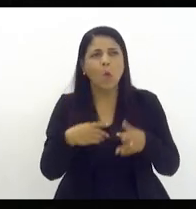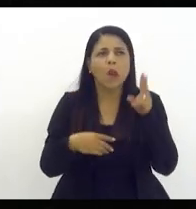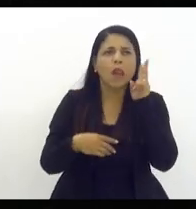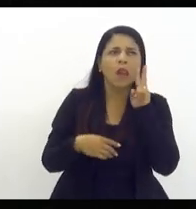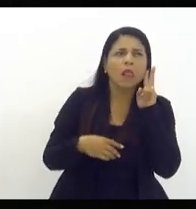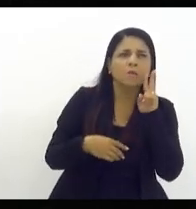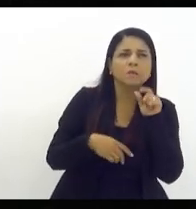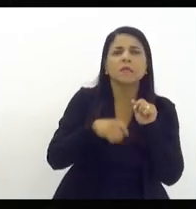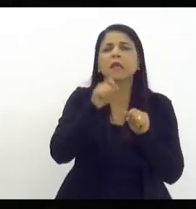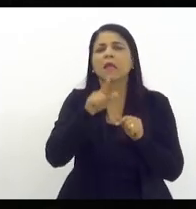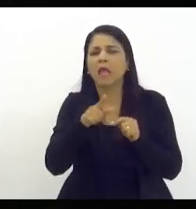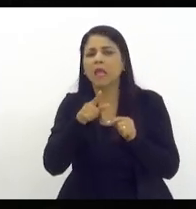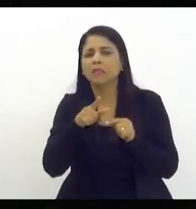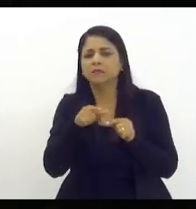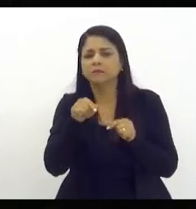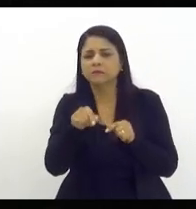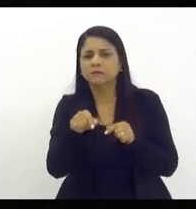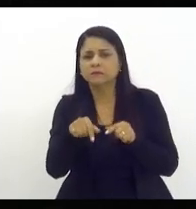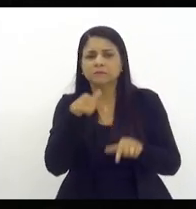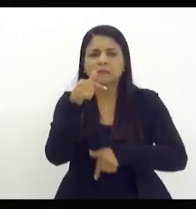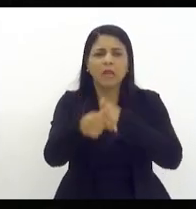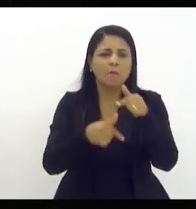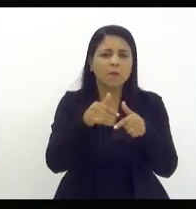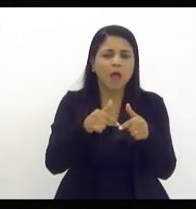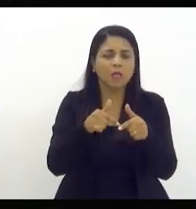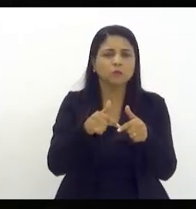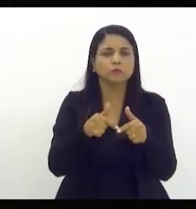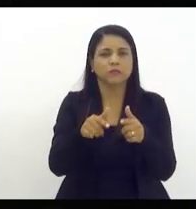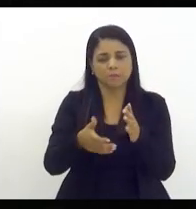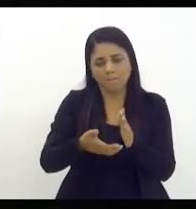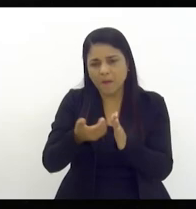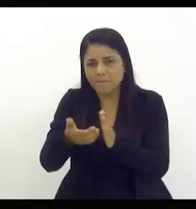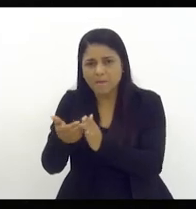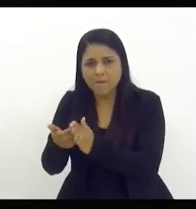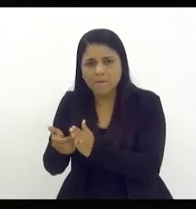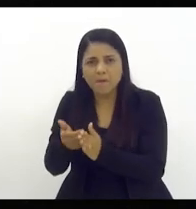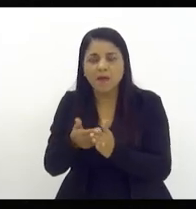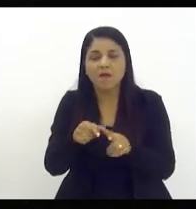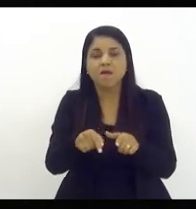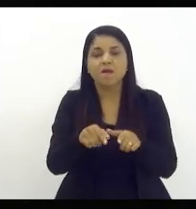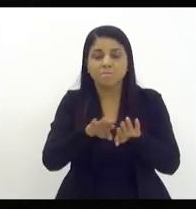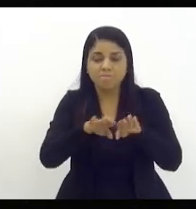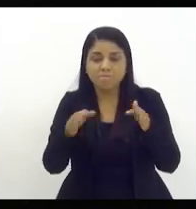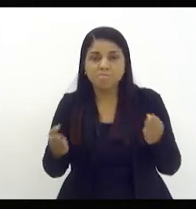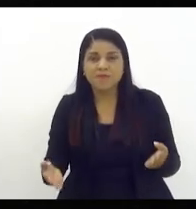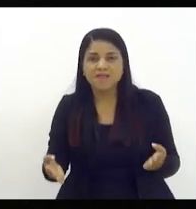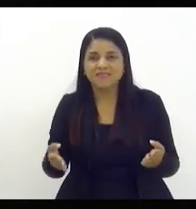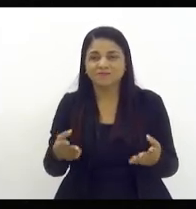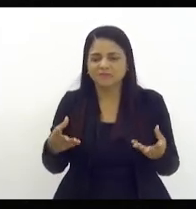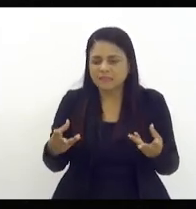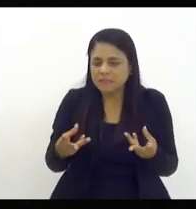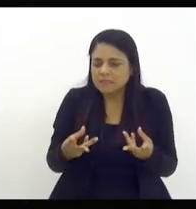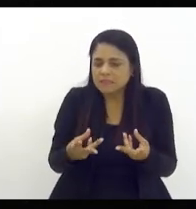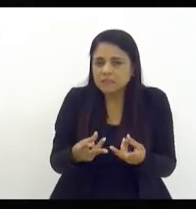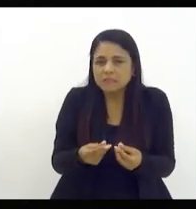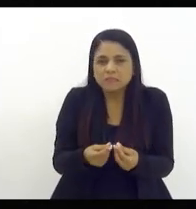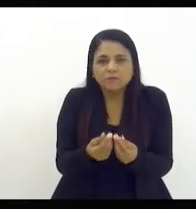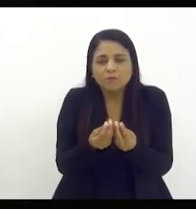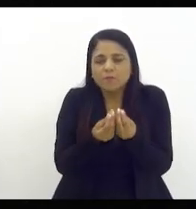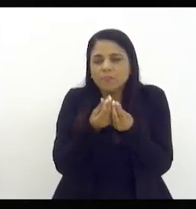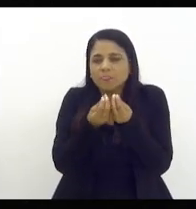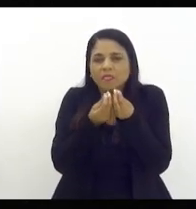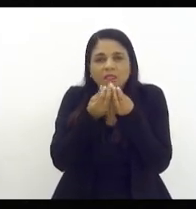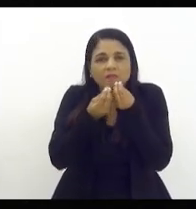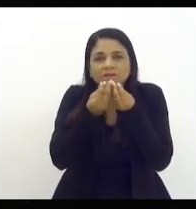de quem faz chegar à nossa mesa essa delícia, essa iguaria,